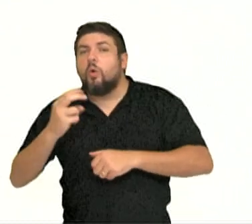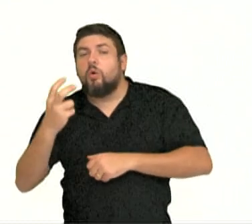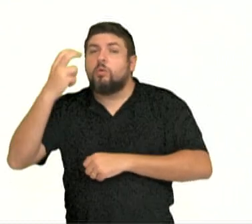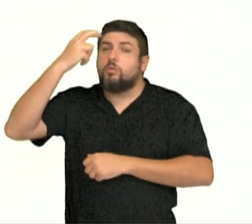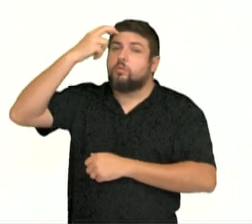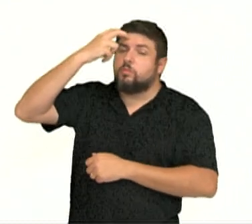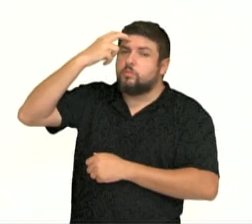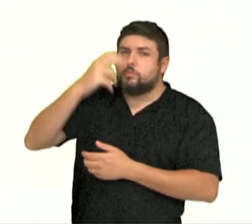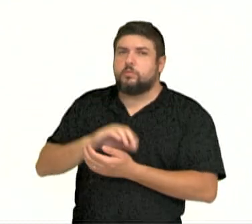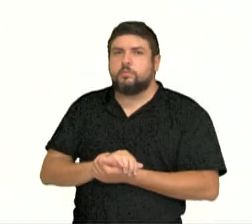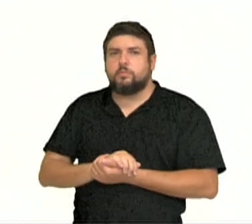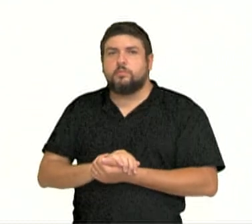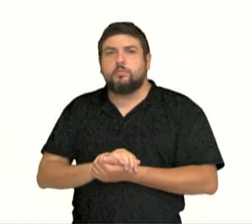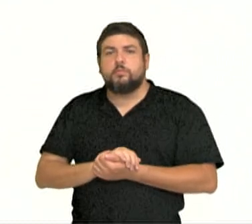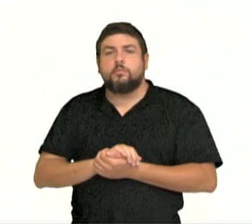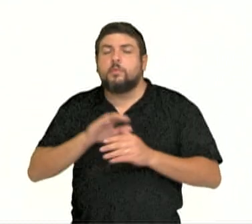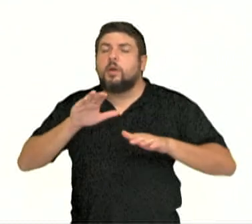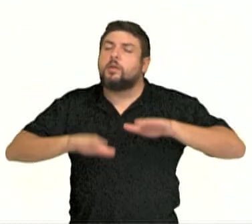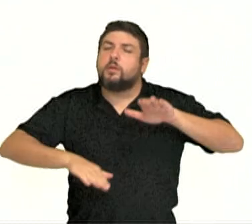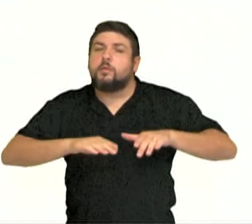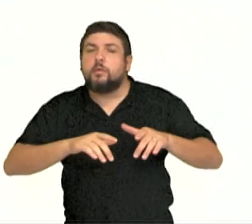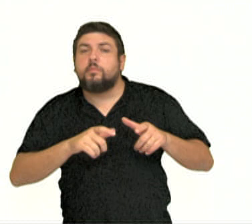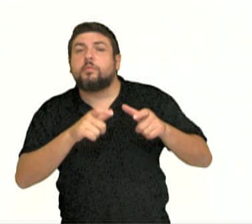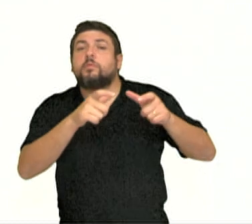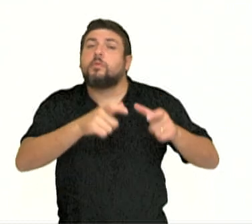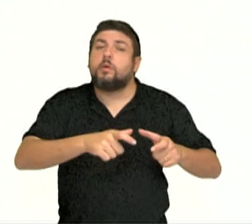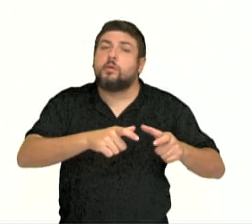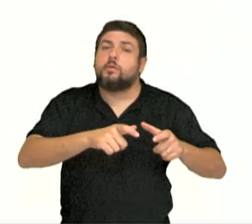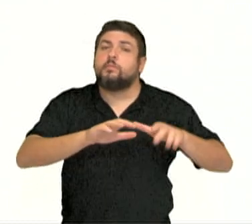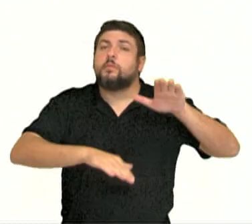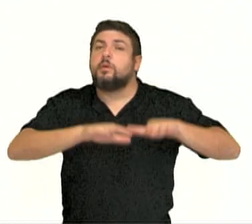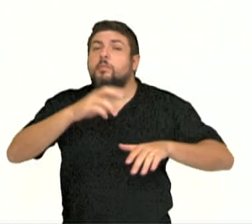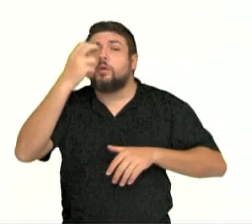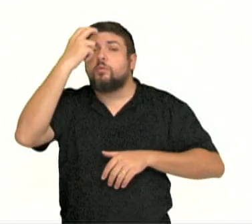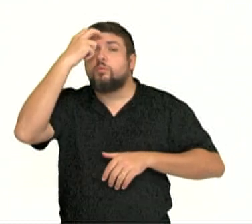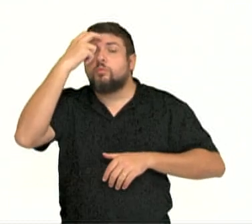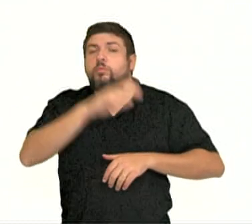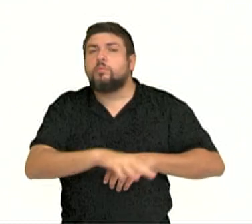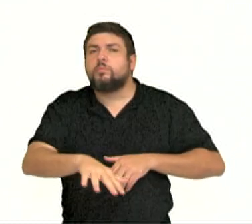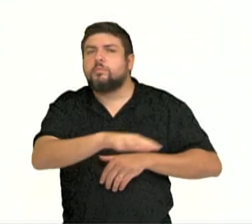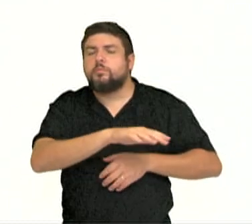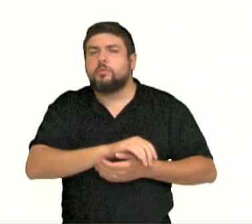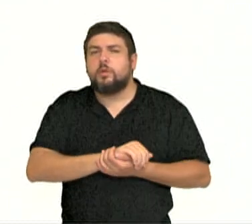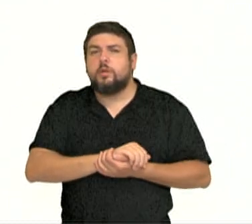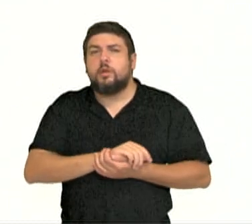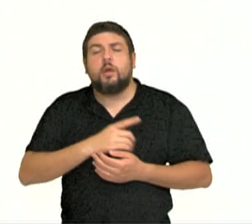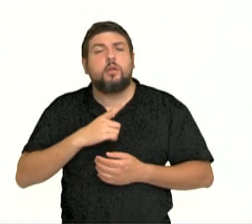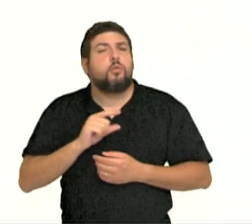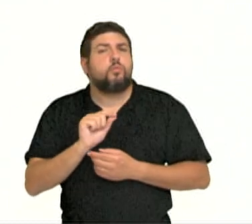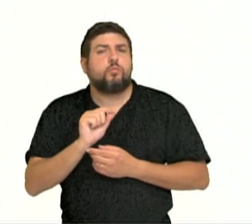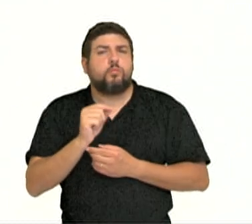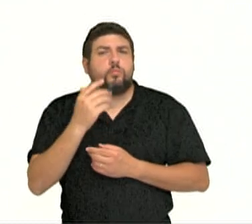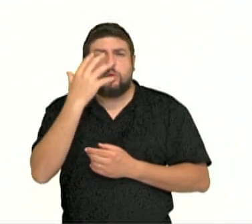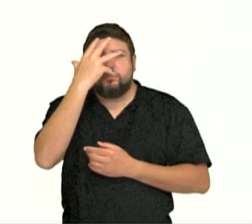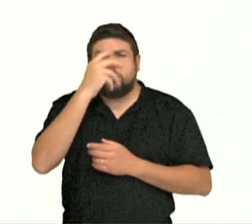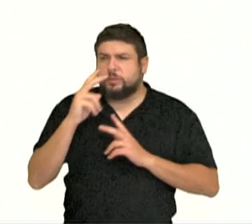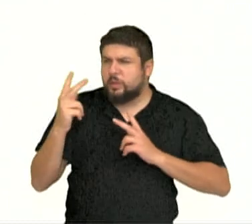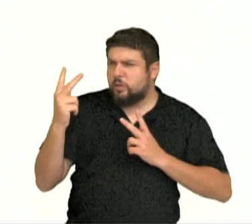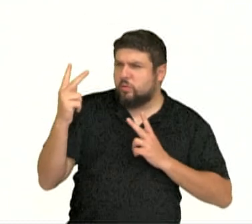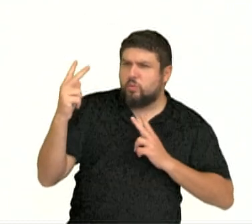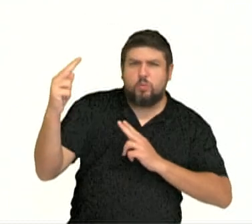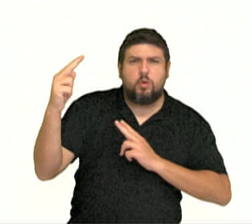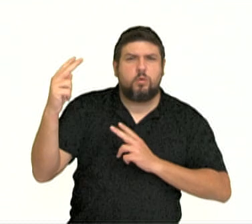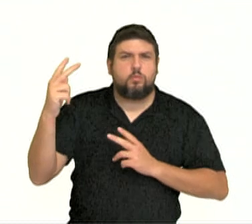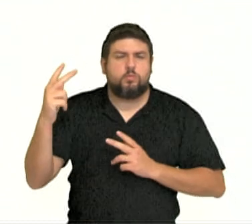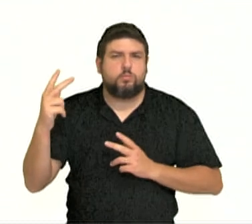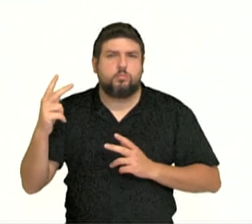dependendo do tempo em que se vive, da região, da cultura, há várias formas de beleza que não precisam ser as belezas, o